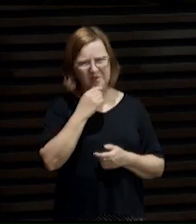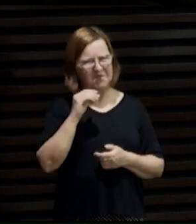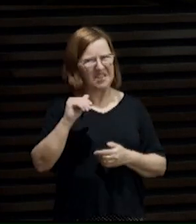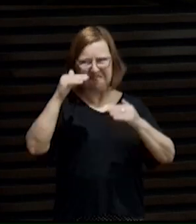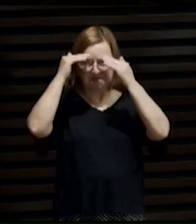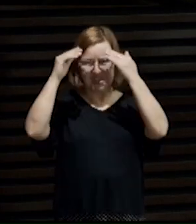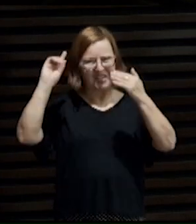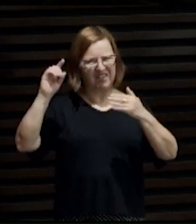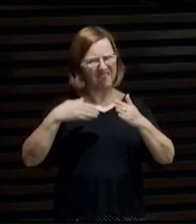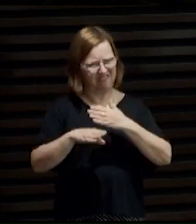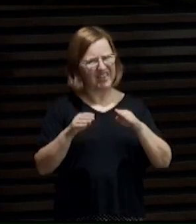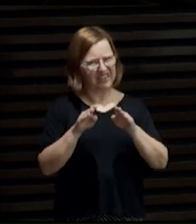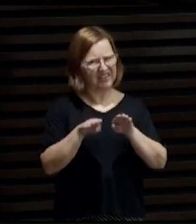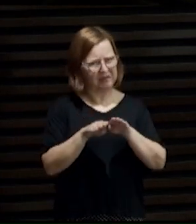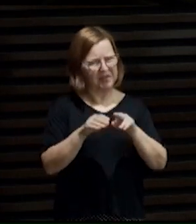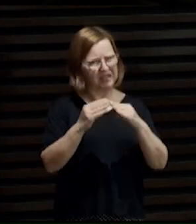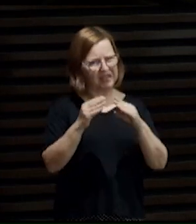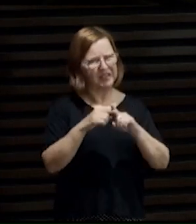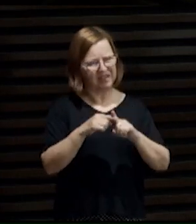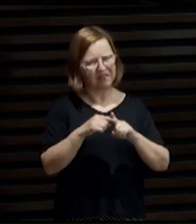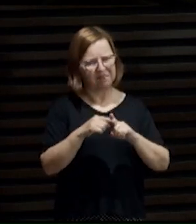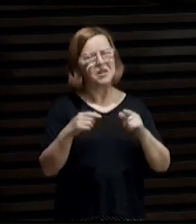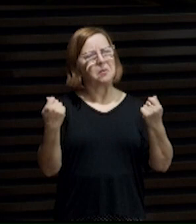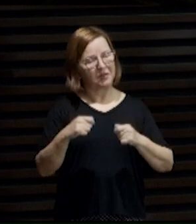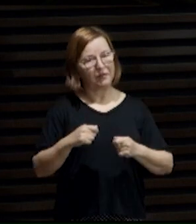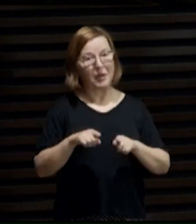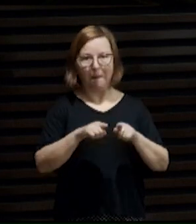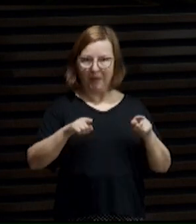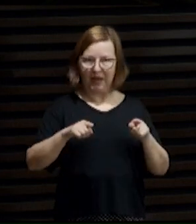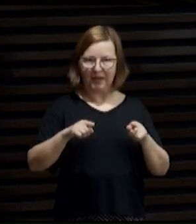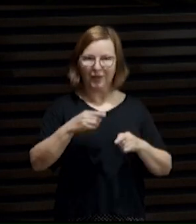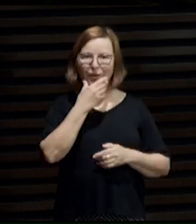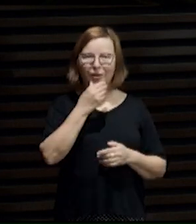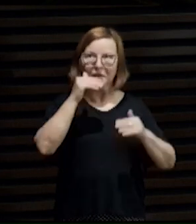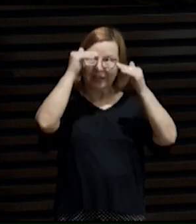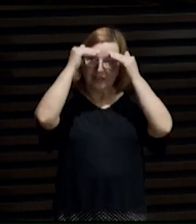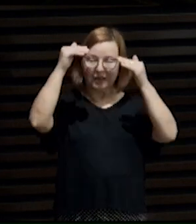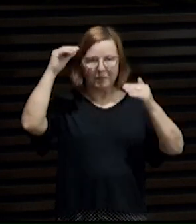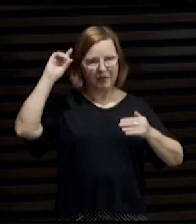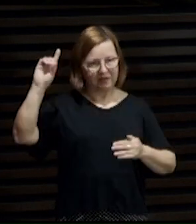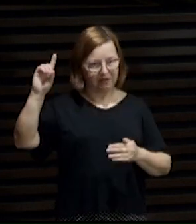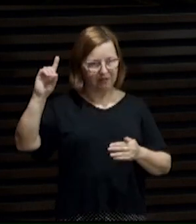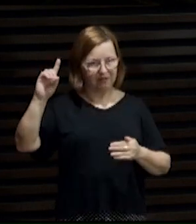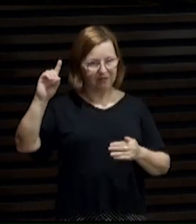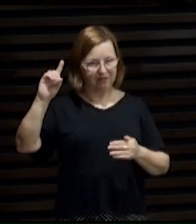não é possível que um homem que tema a Deus não tenha comunhão com o Senhor no dia do Senhor.